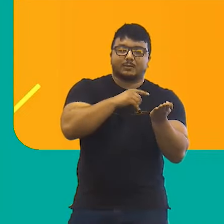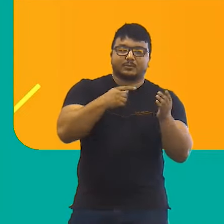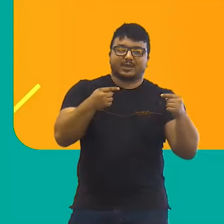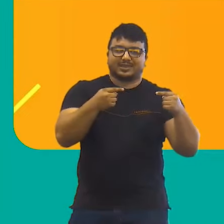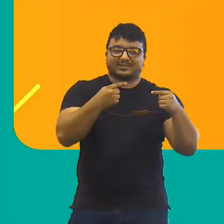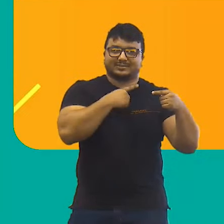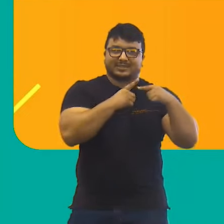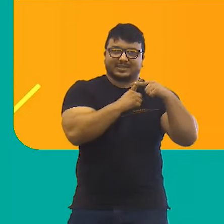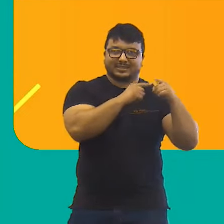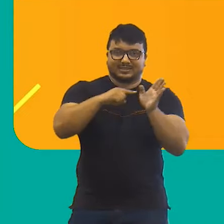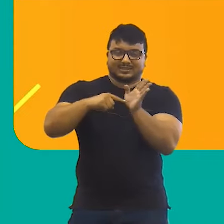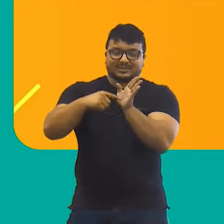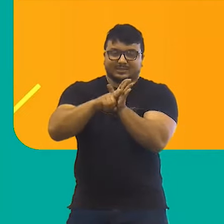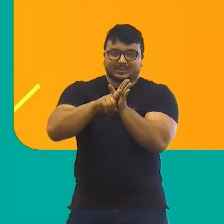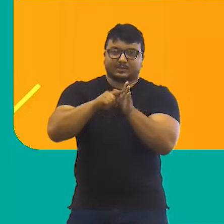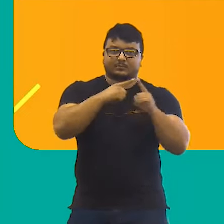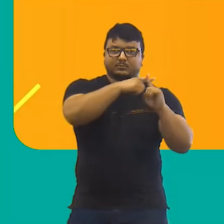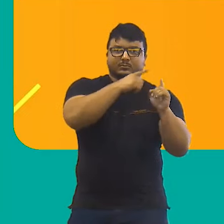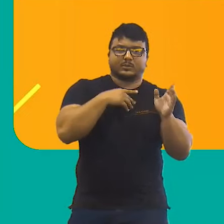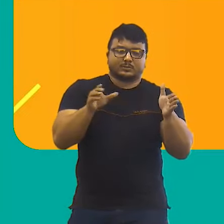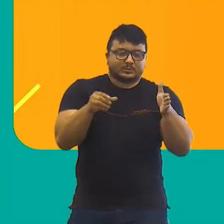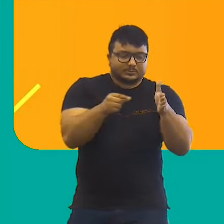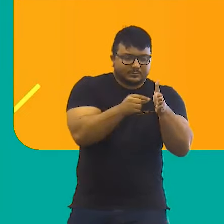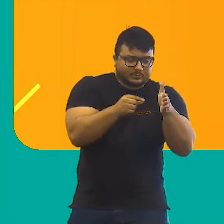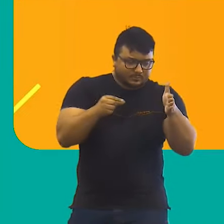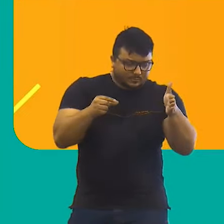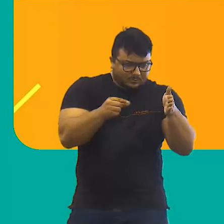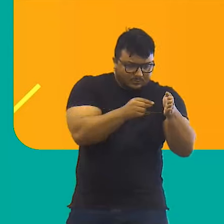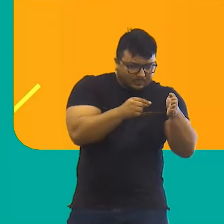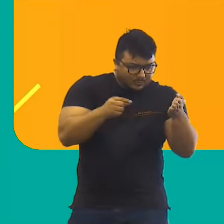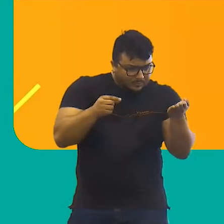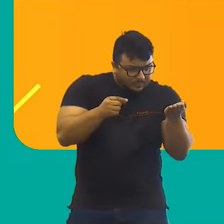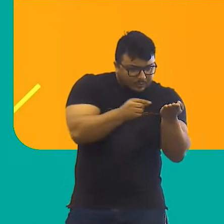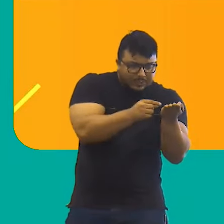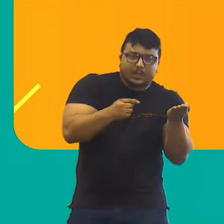começar a aproximar e afastar,